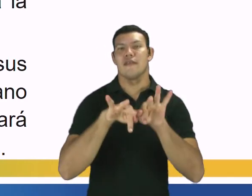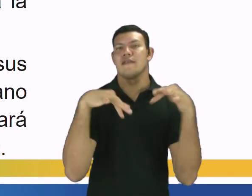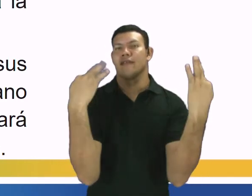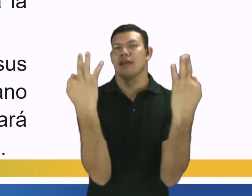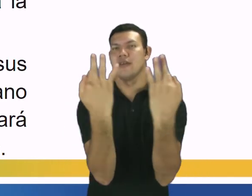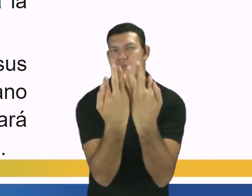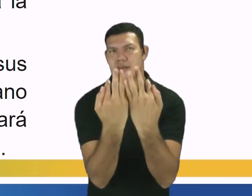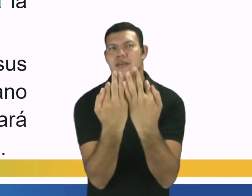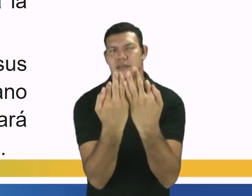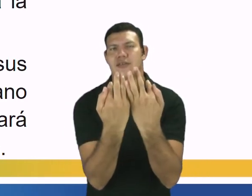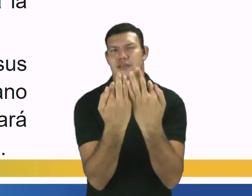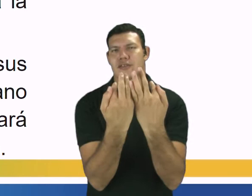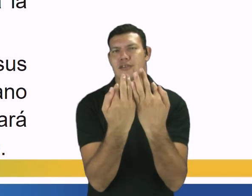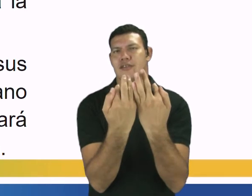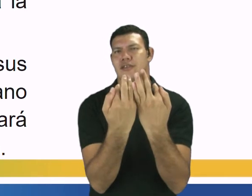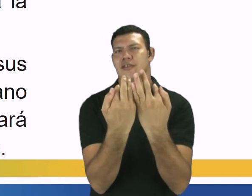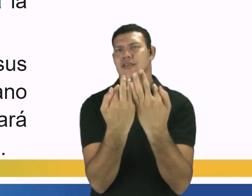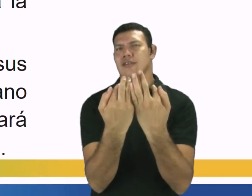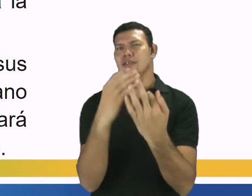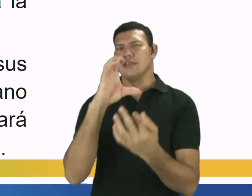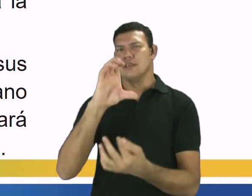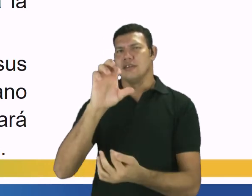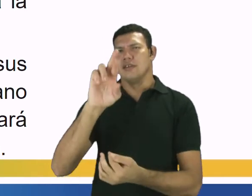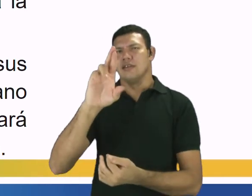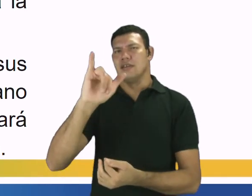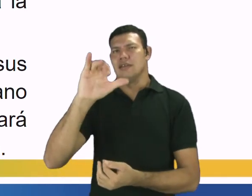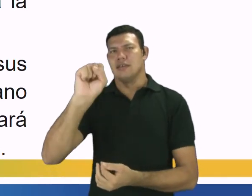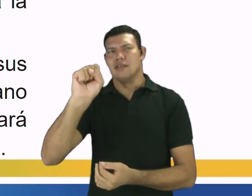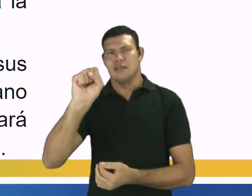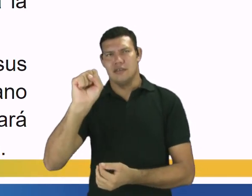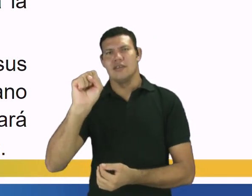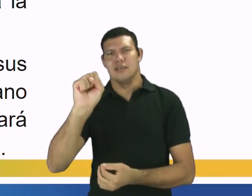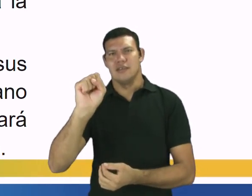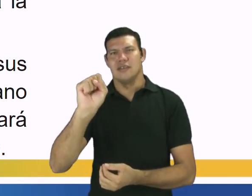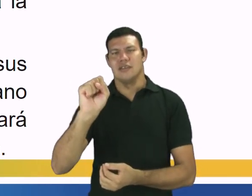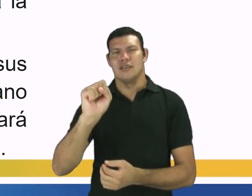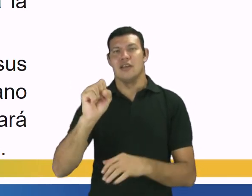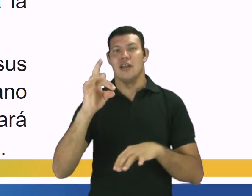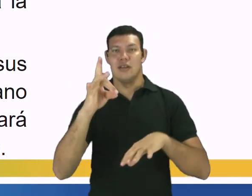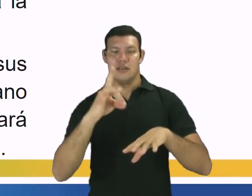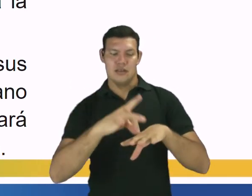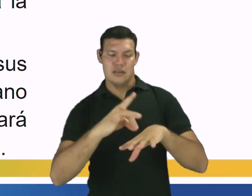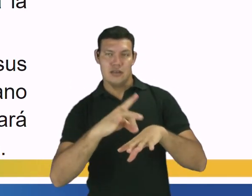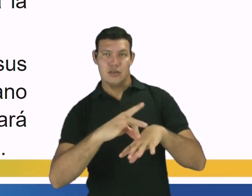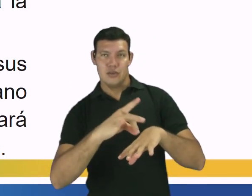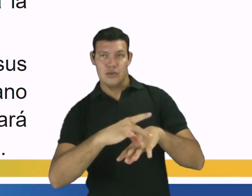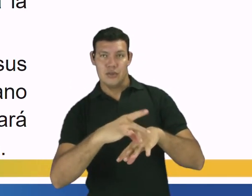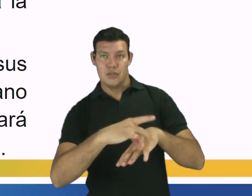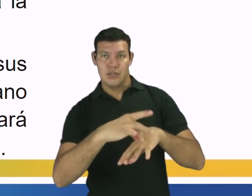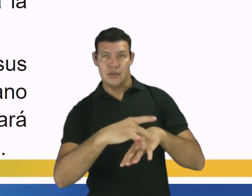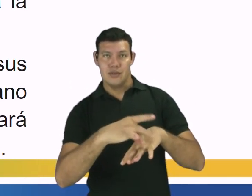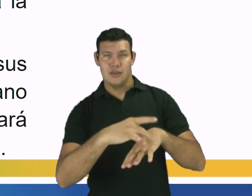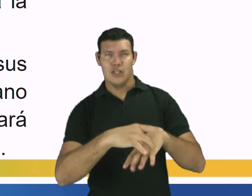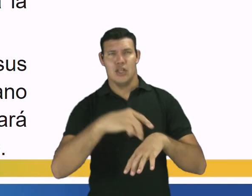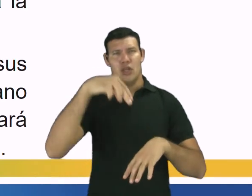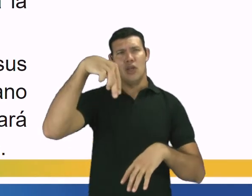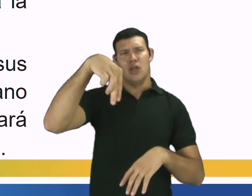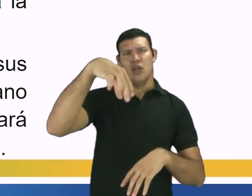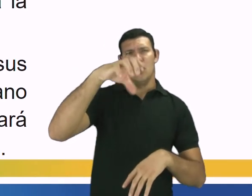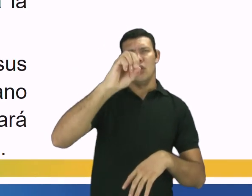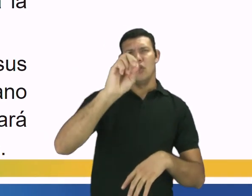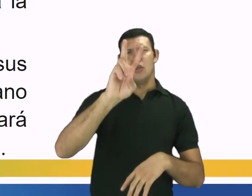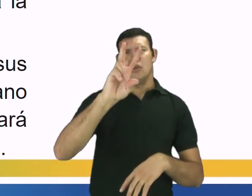do Cris, que temos Tacha, que é a novia de Cris, que a palavra novia em espanhol hace referência